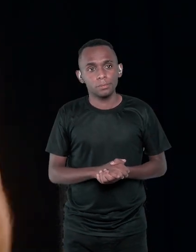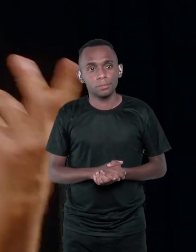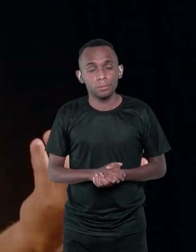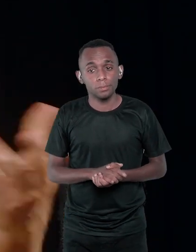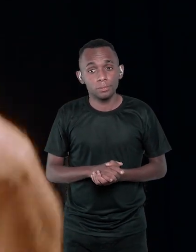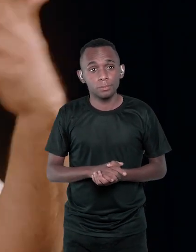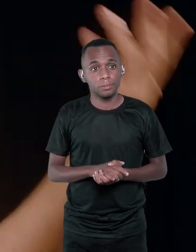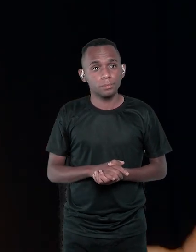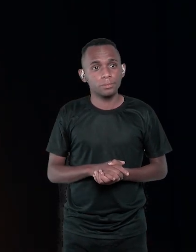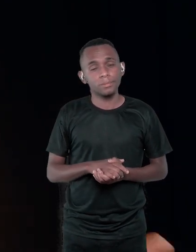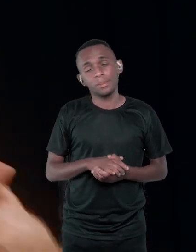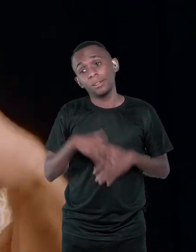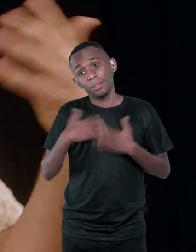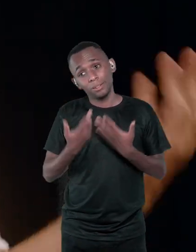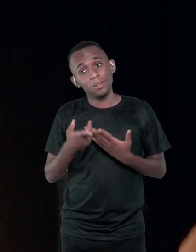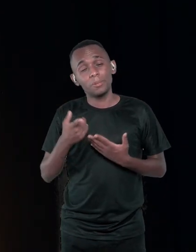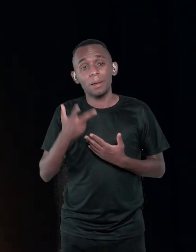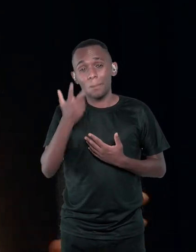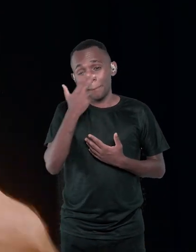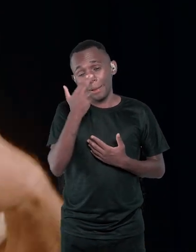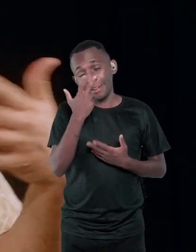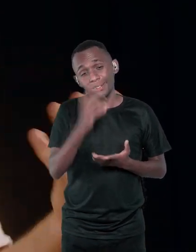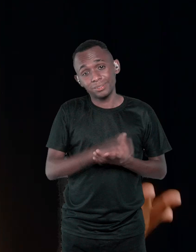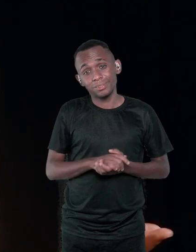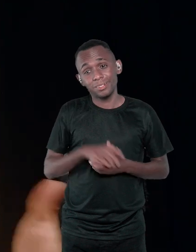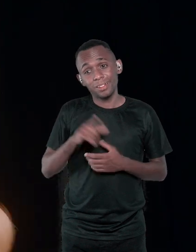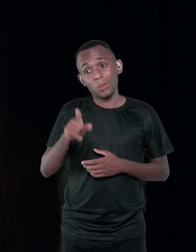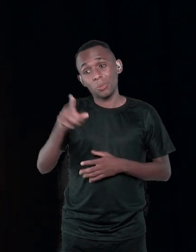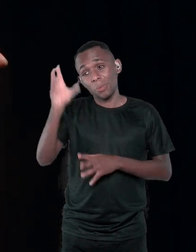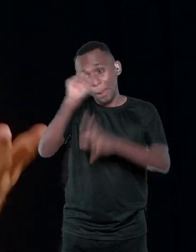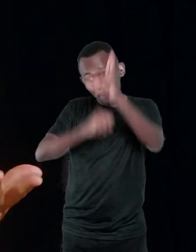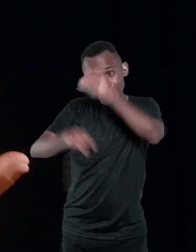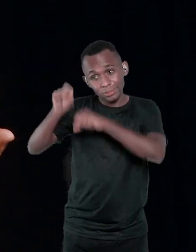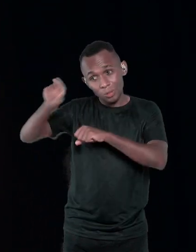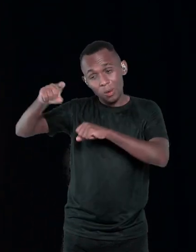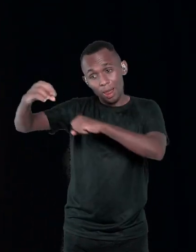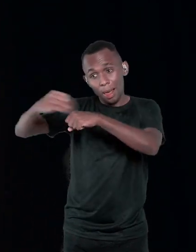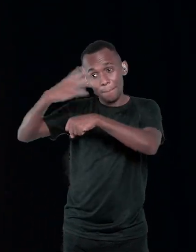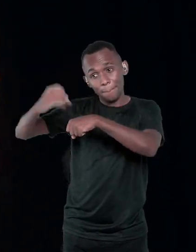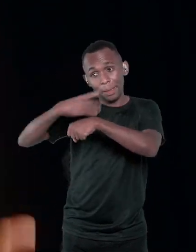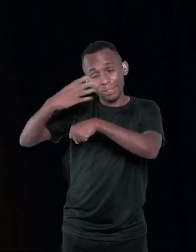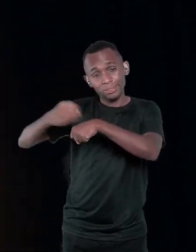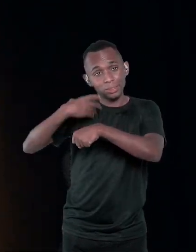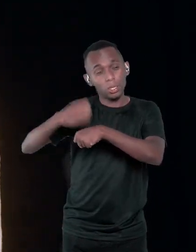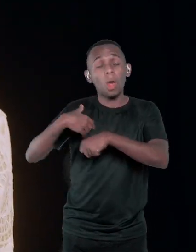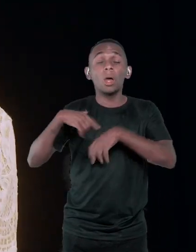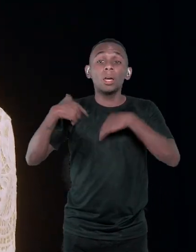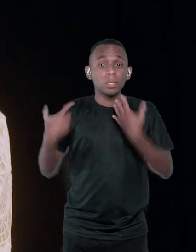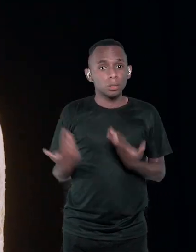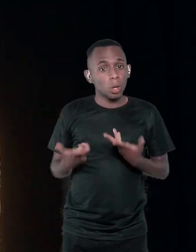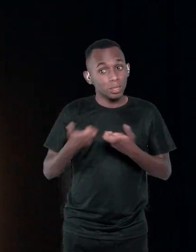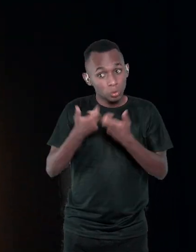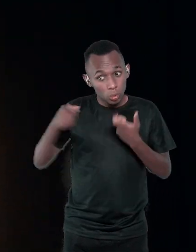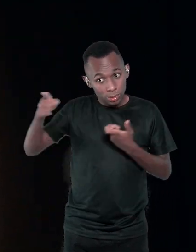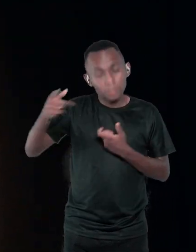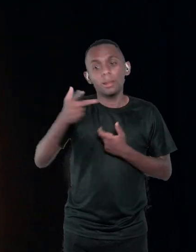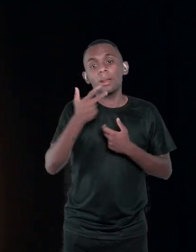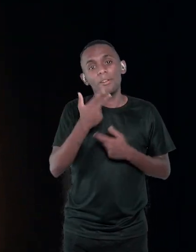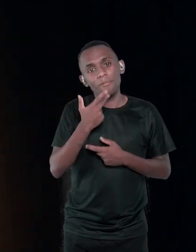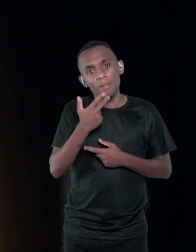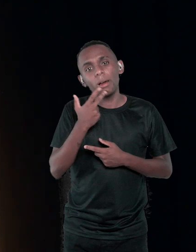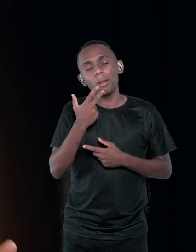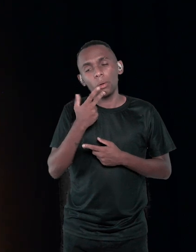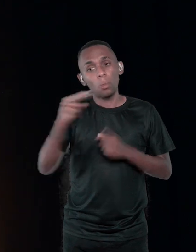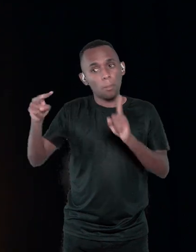E ela me ensinou... parece até um clichê, eu ainda aprendi com as histórias, mas, de fato, entre as coisas que ela falou nesse